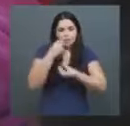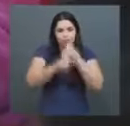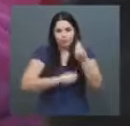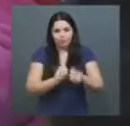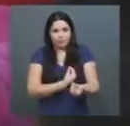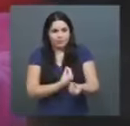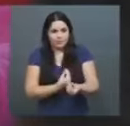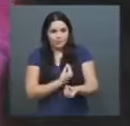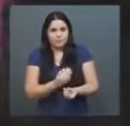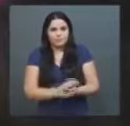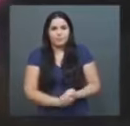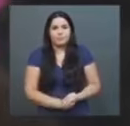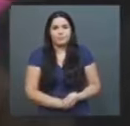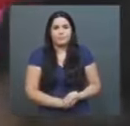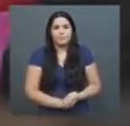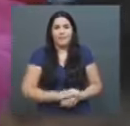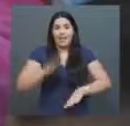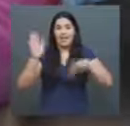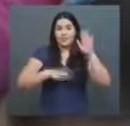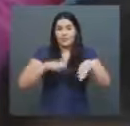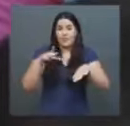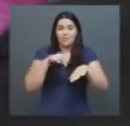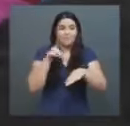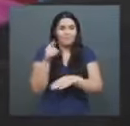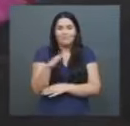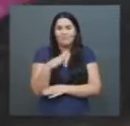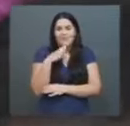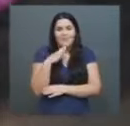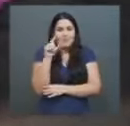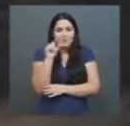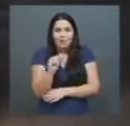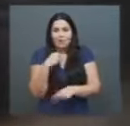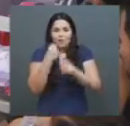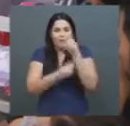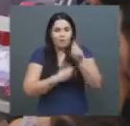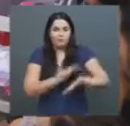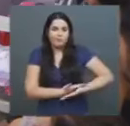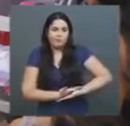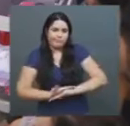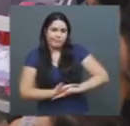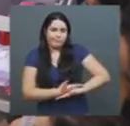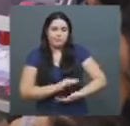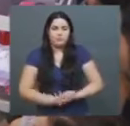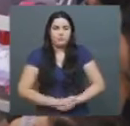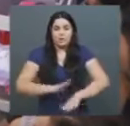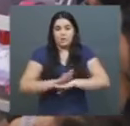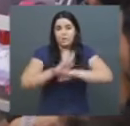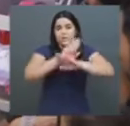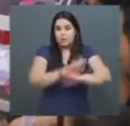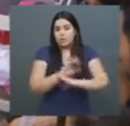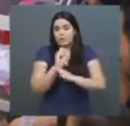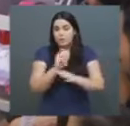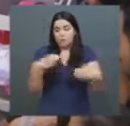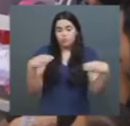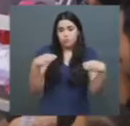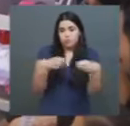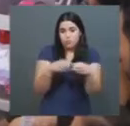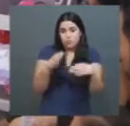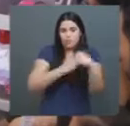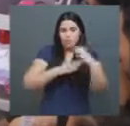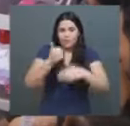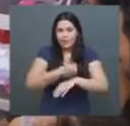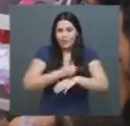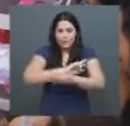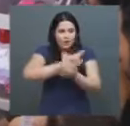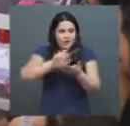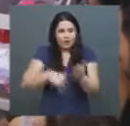em muitos casos, têm pouco conhecimento sobre as reações do bebê. Para ajudar nesse momento, um grupo multiprofissional